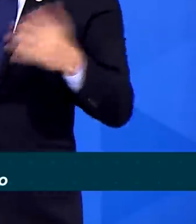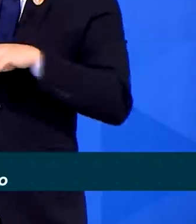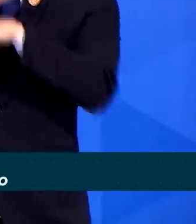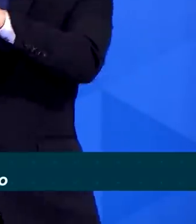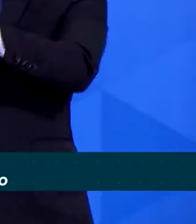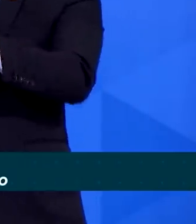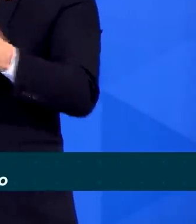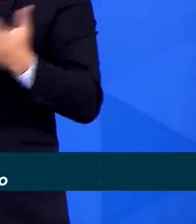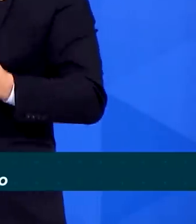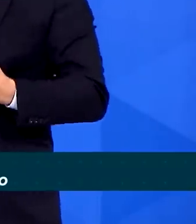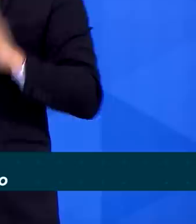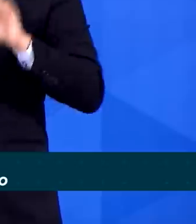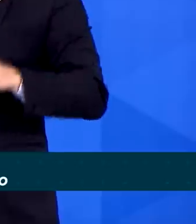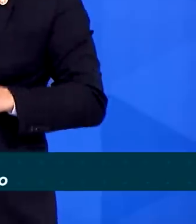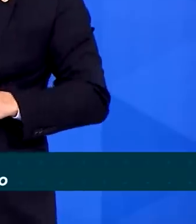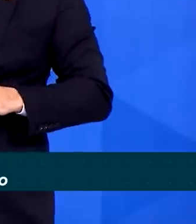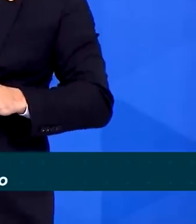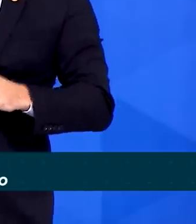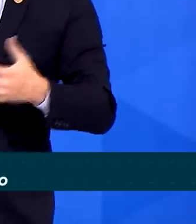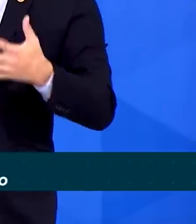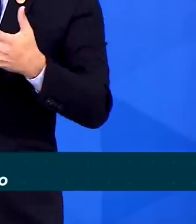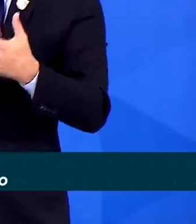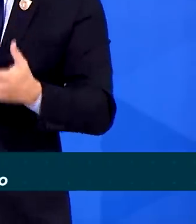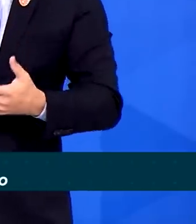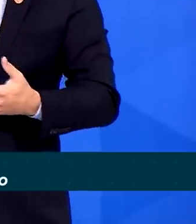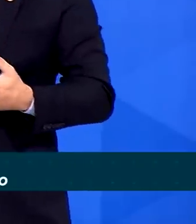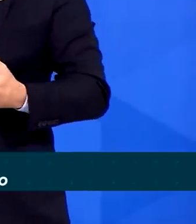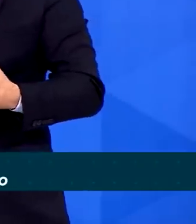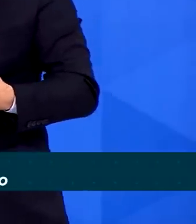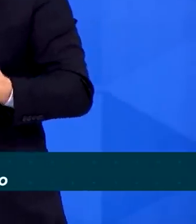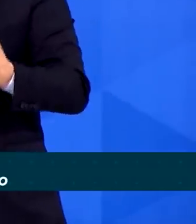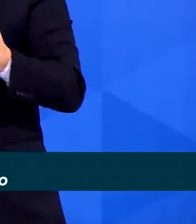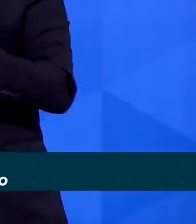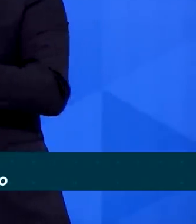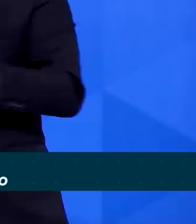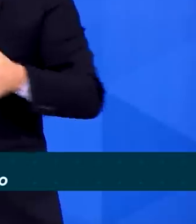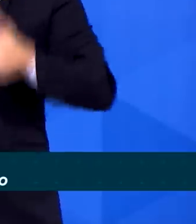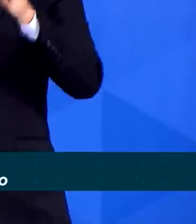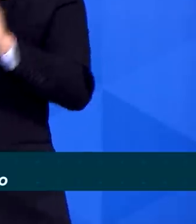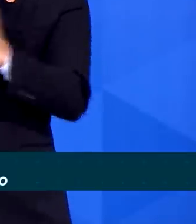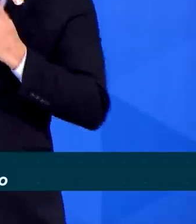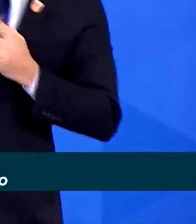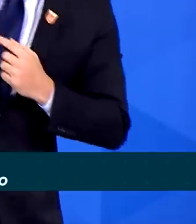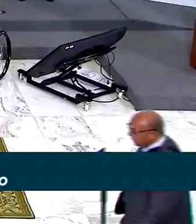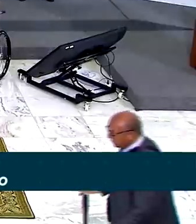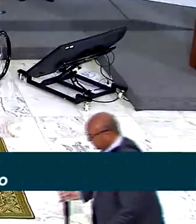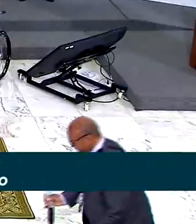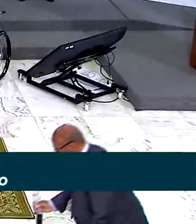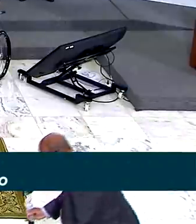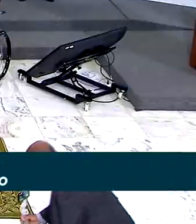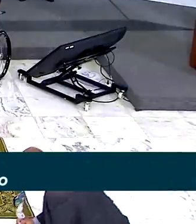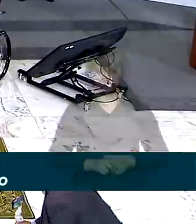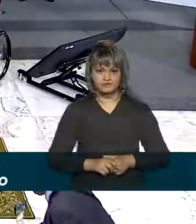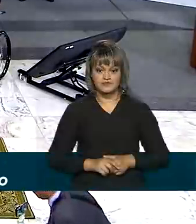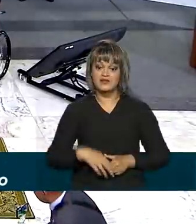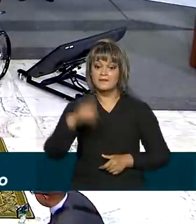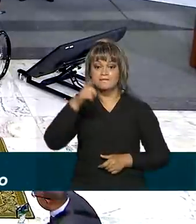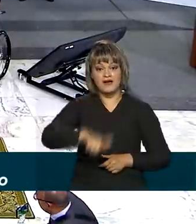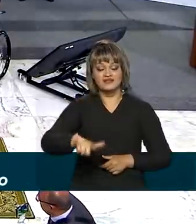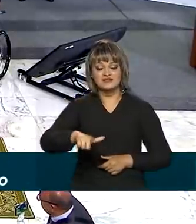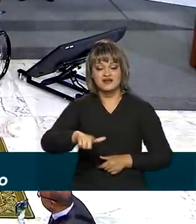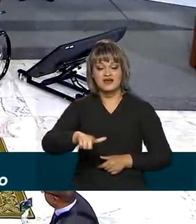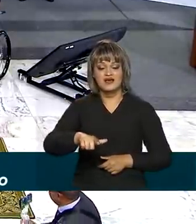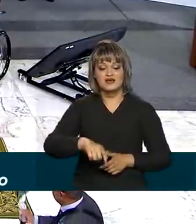símbolo da realização de um sonho que nos é comum, a trilha do caminho para construirmos uma sociedade livre, justa e solidária. Na cerimônia também